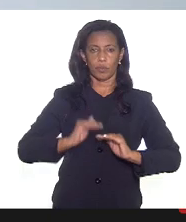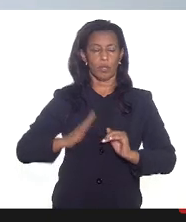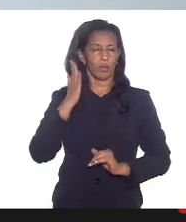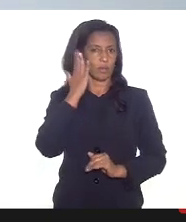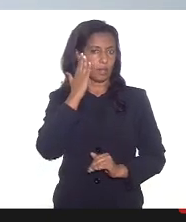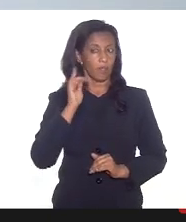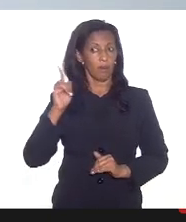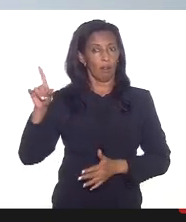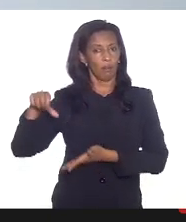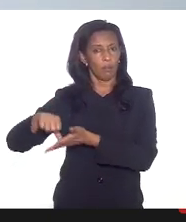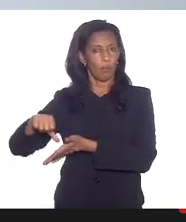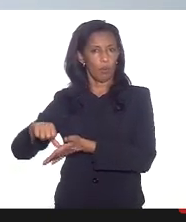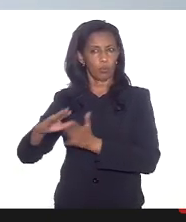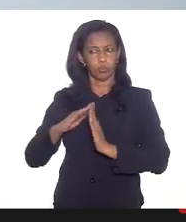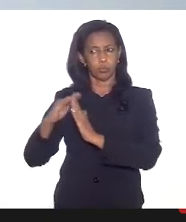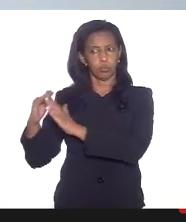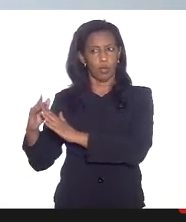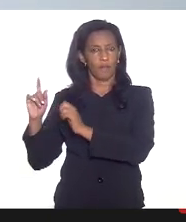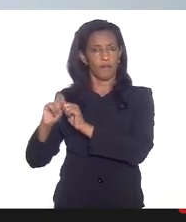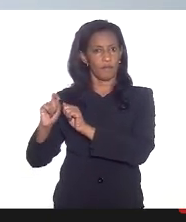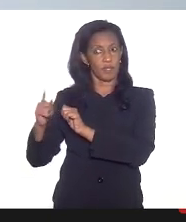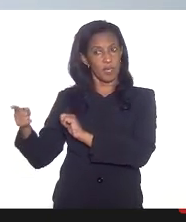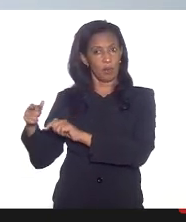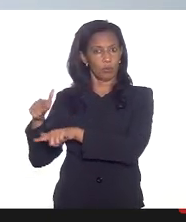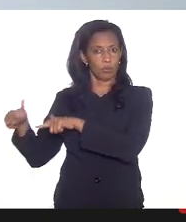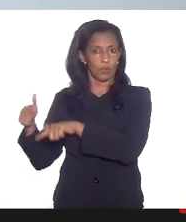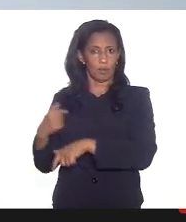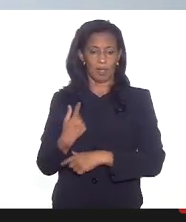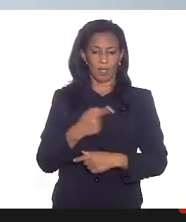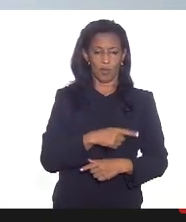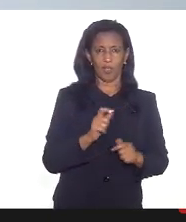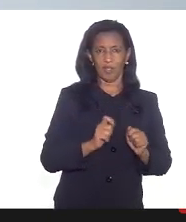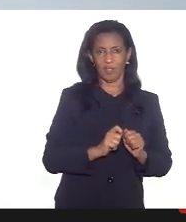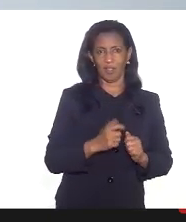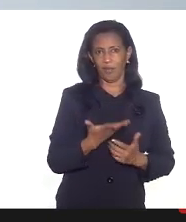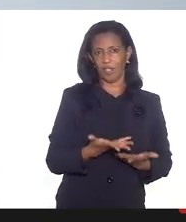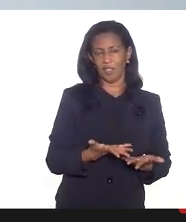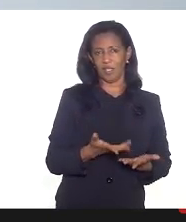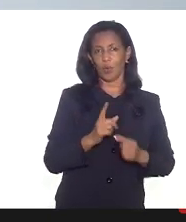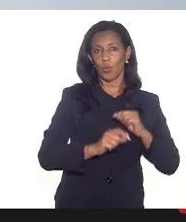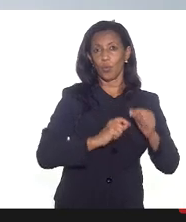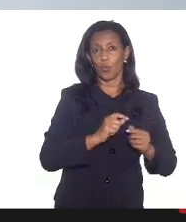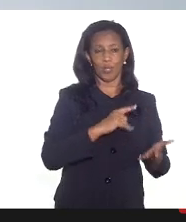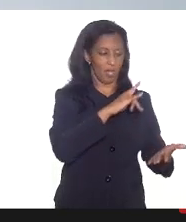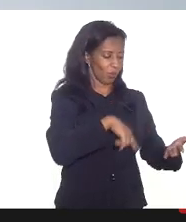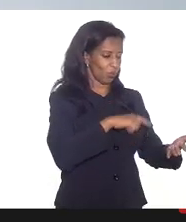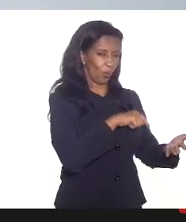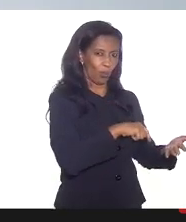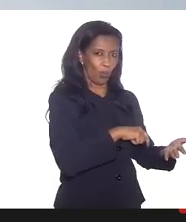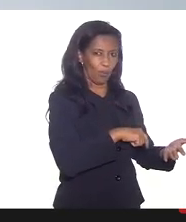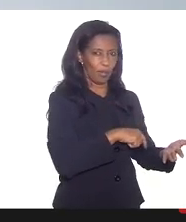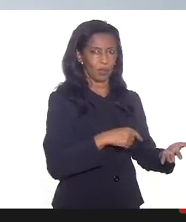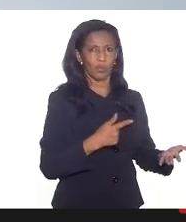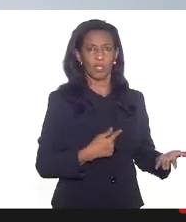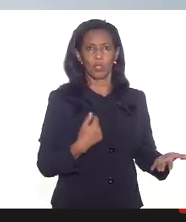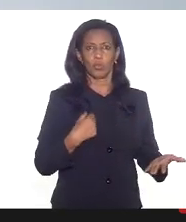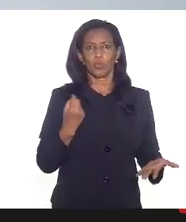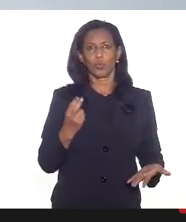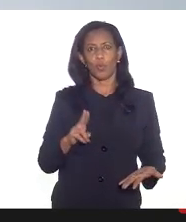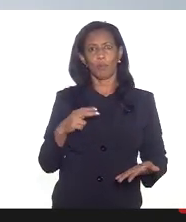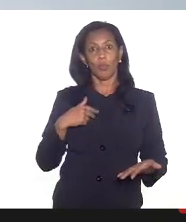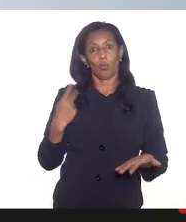saber que lá na unidade do vizinho ou fizeram x e eu aqui tô querendo fazer o que tá escrito no documento e eu